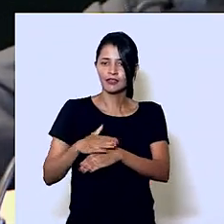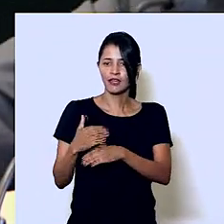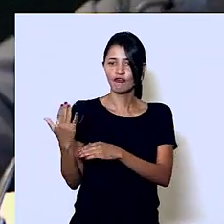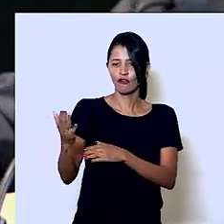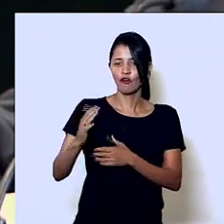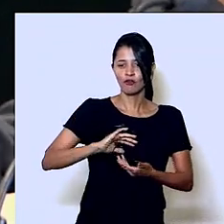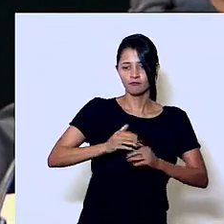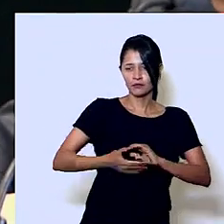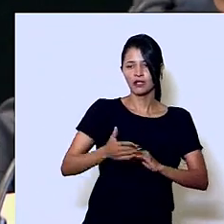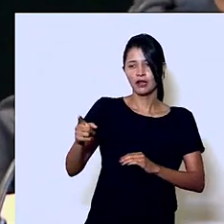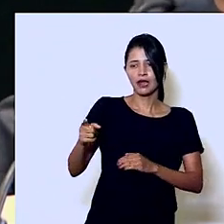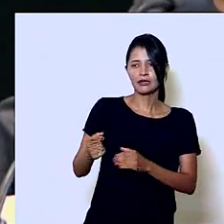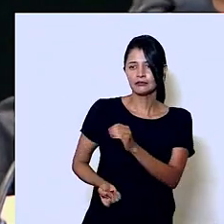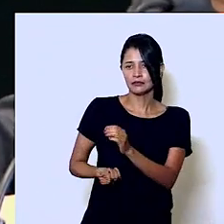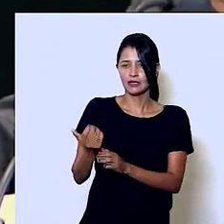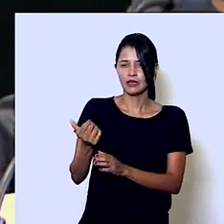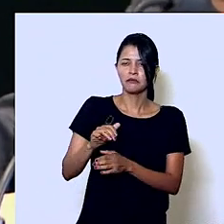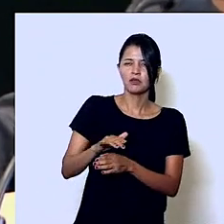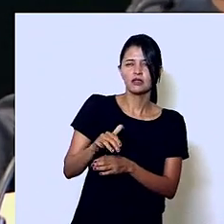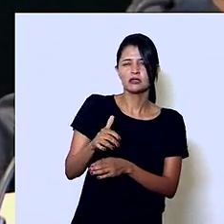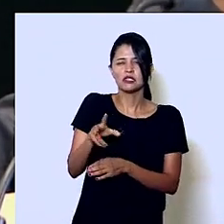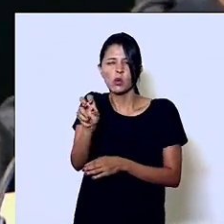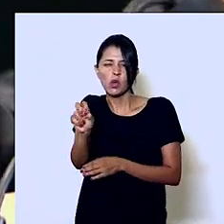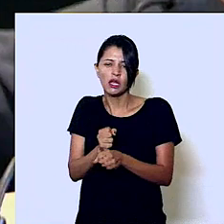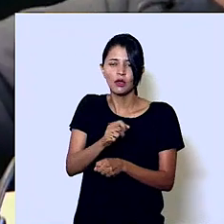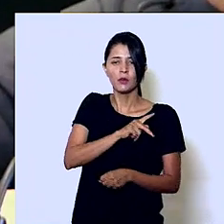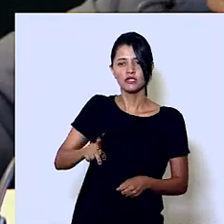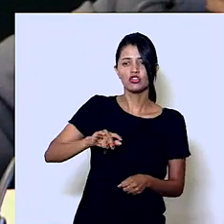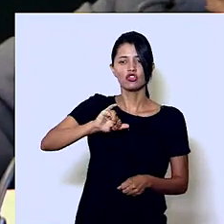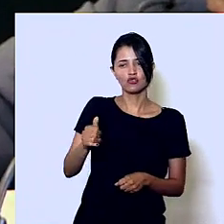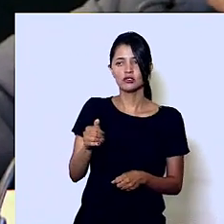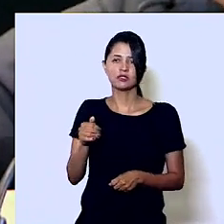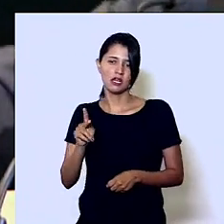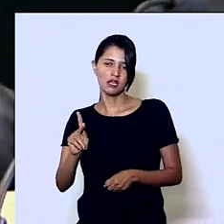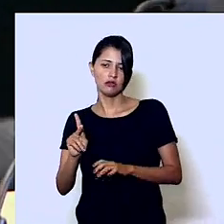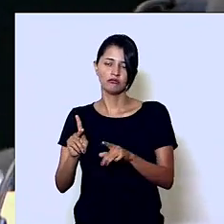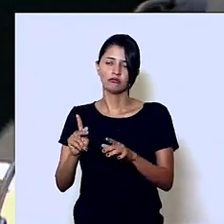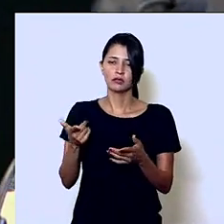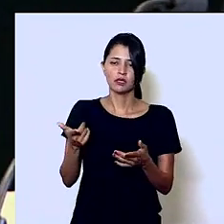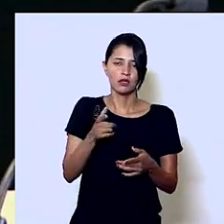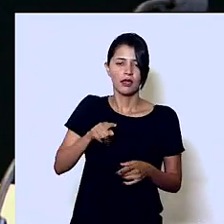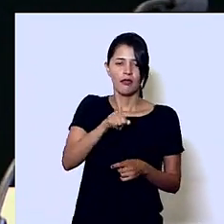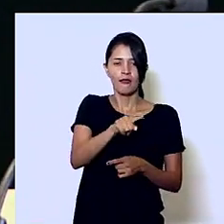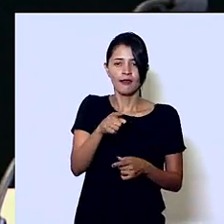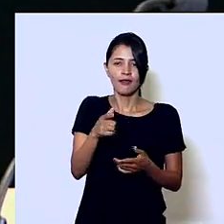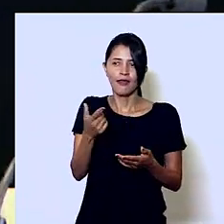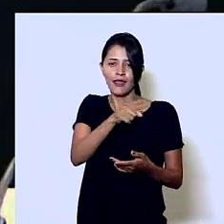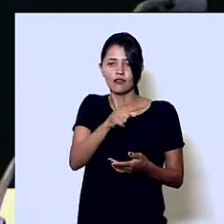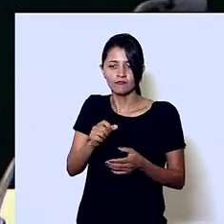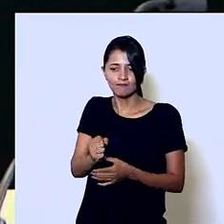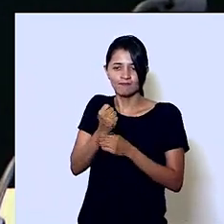50, com o presidente Juscelino, etc., mesmo durante o regime militar, aquilo garantia ao